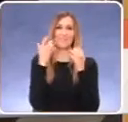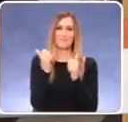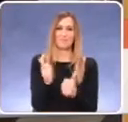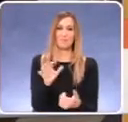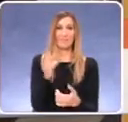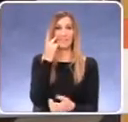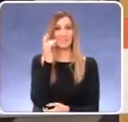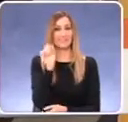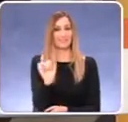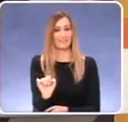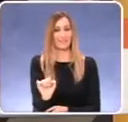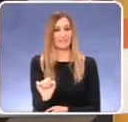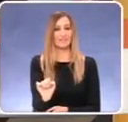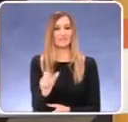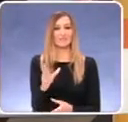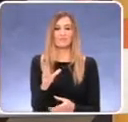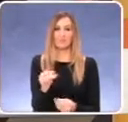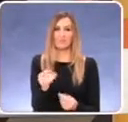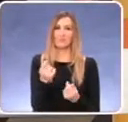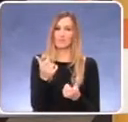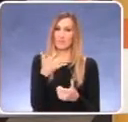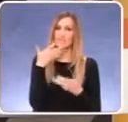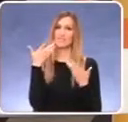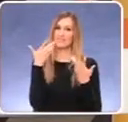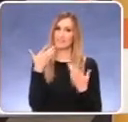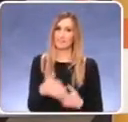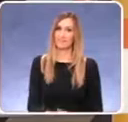Rosário. E olhem que ela tem tido muito poucas alegrias.